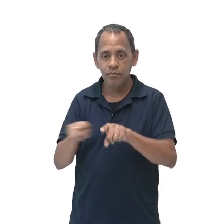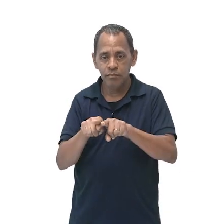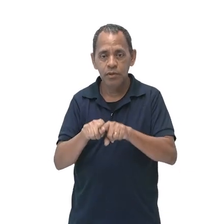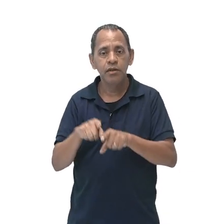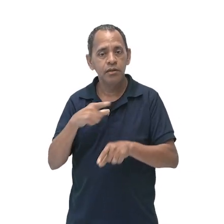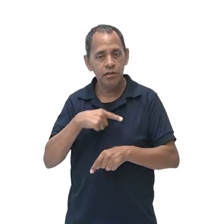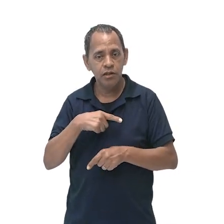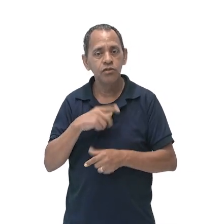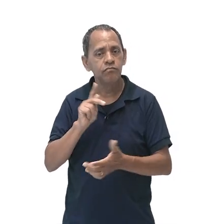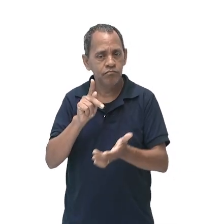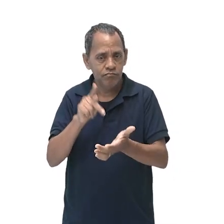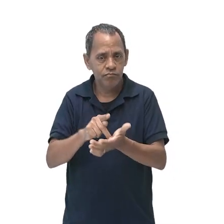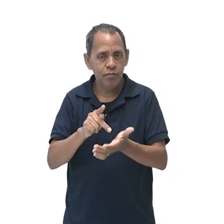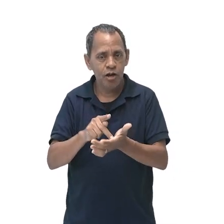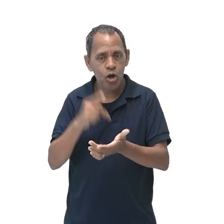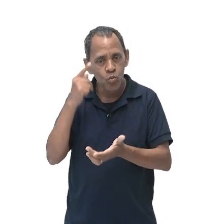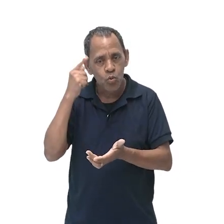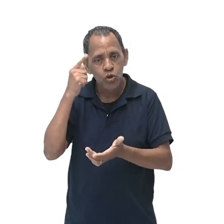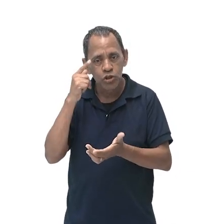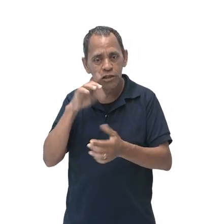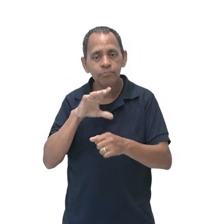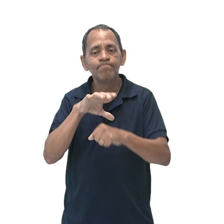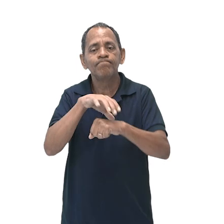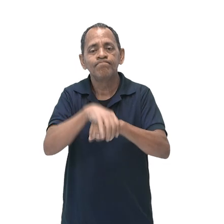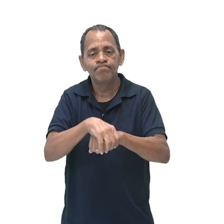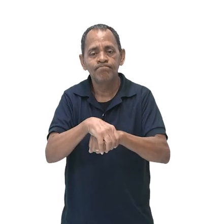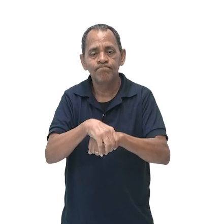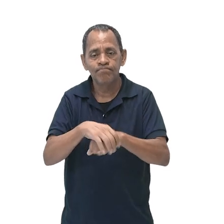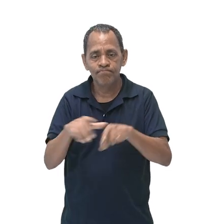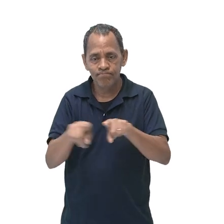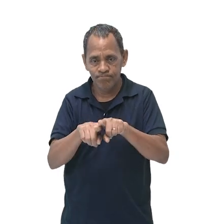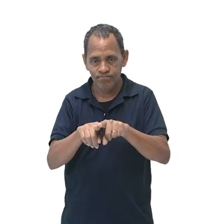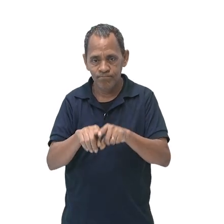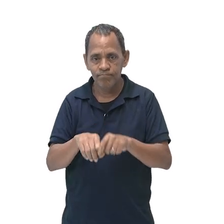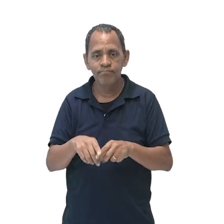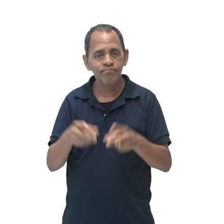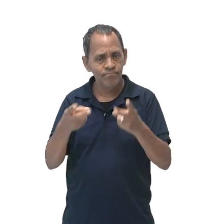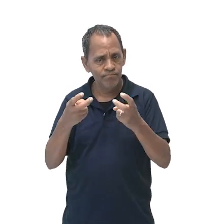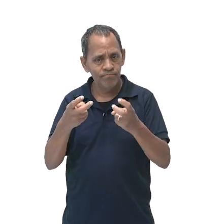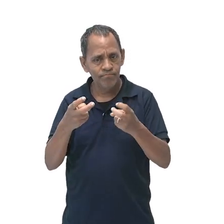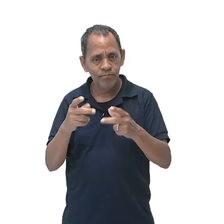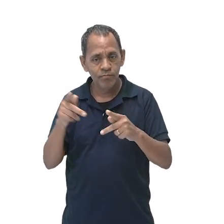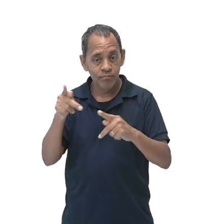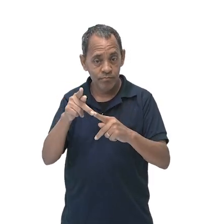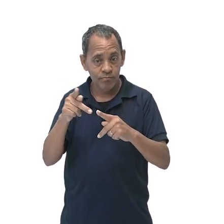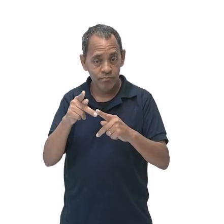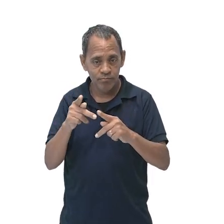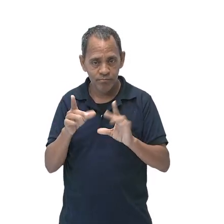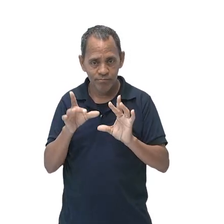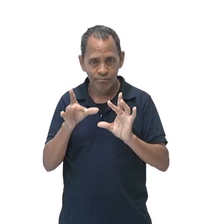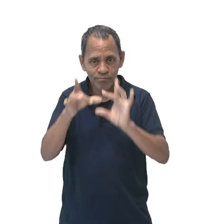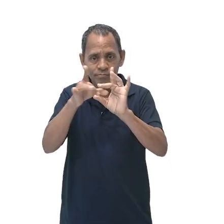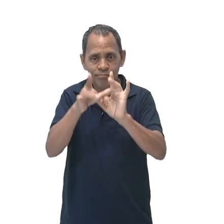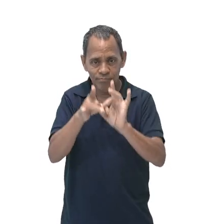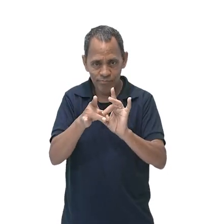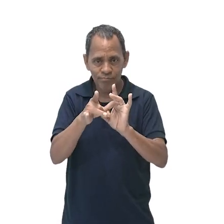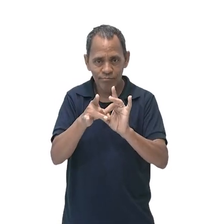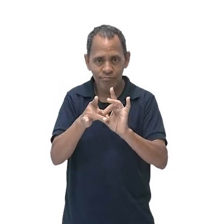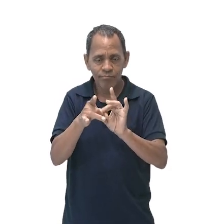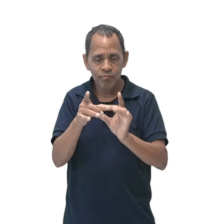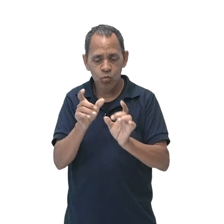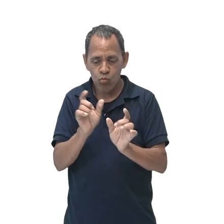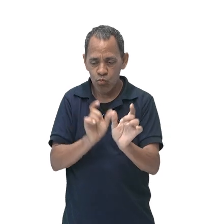essa ideia de posse. Então, percebam que a preposição, ao conectar palavras, pode